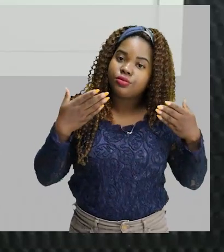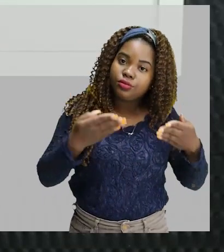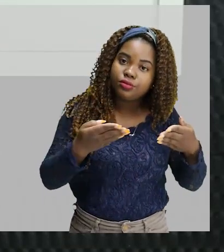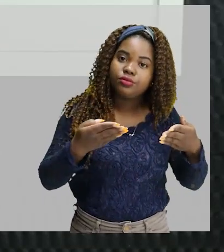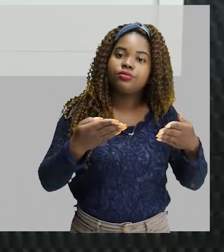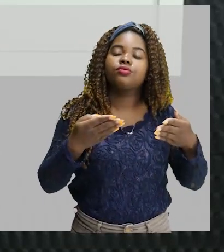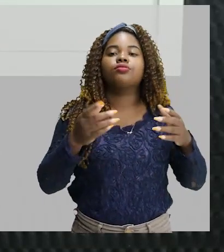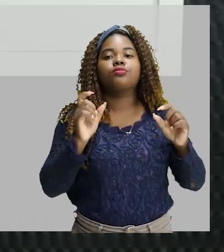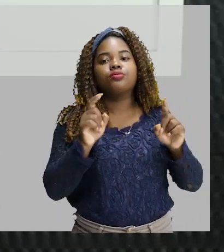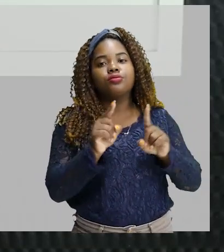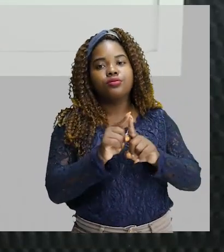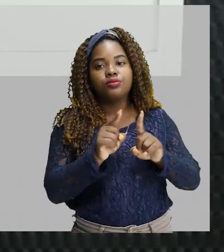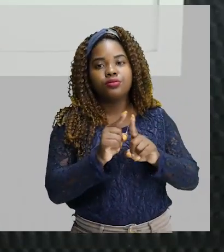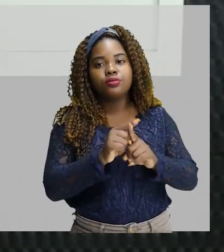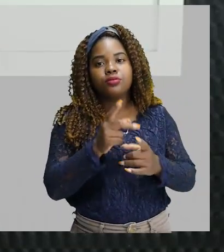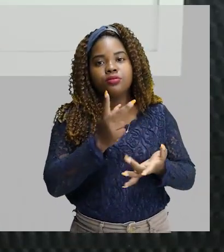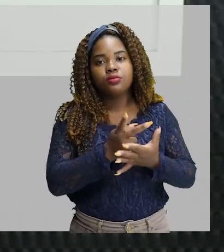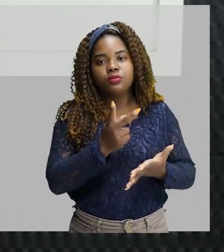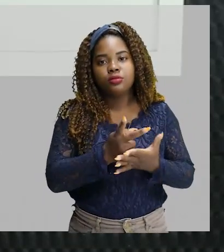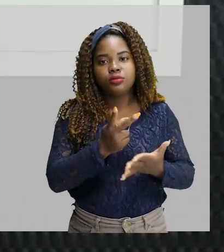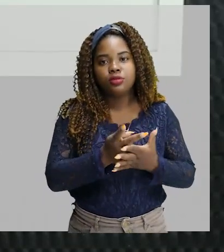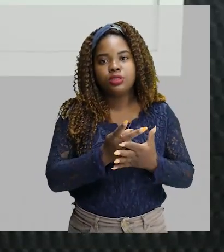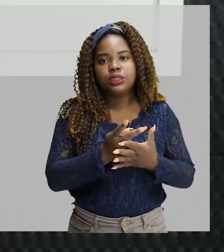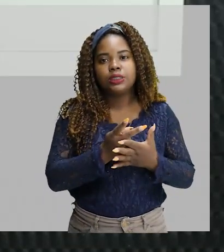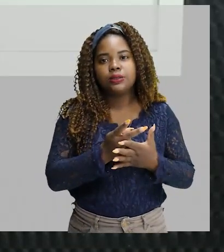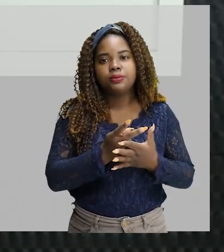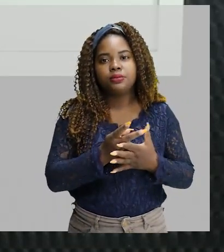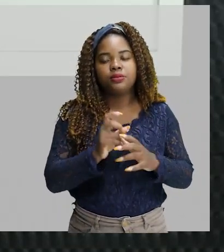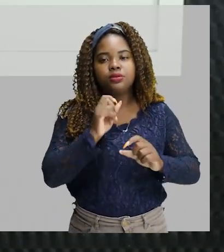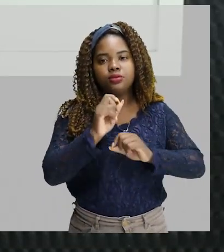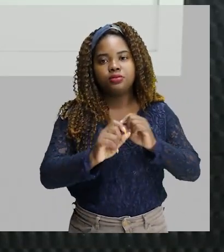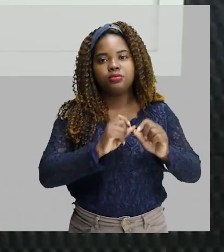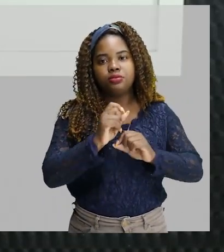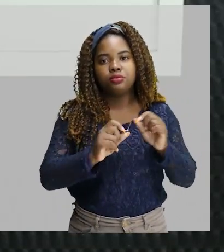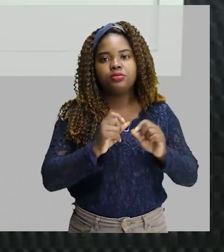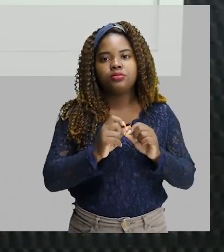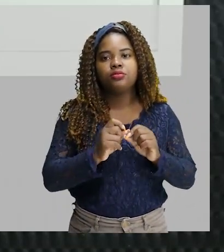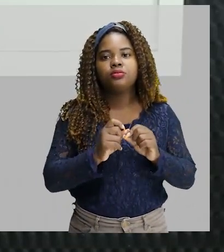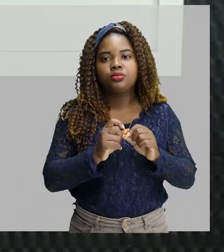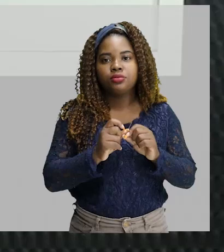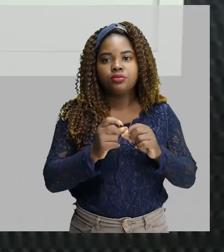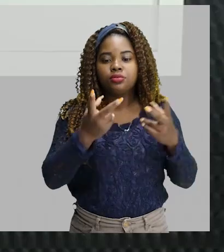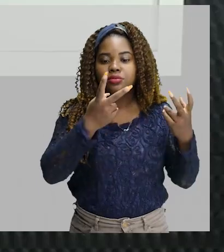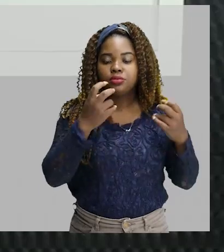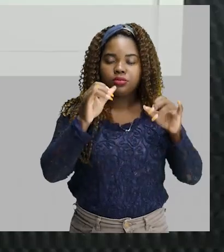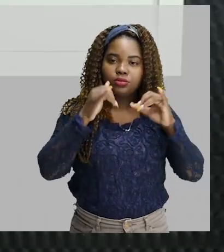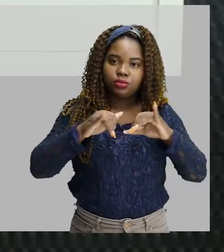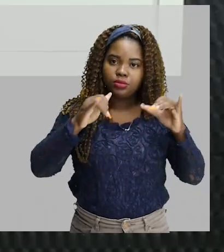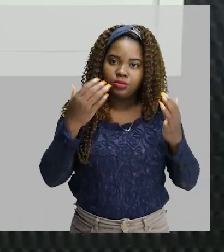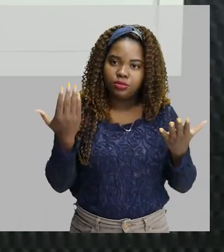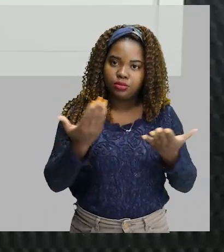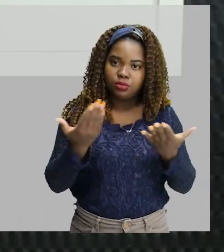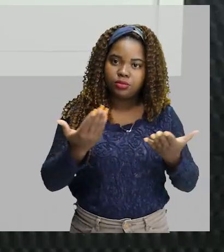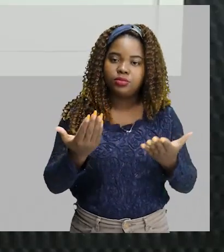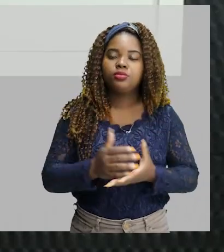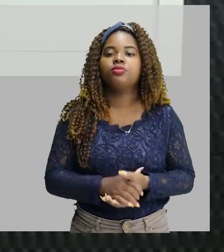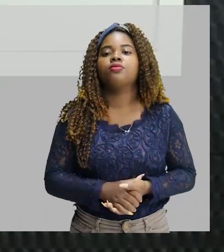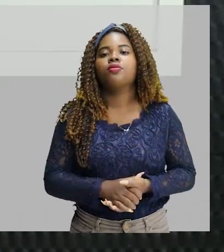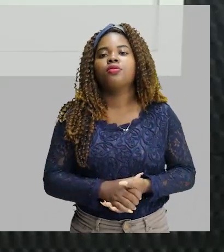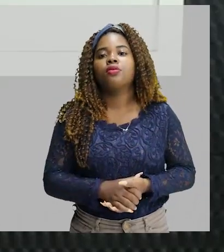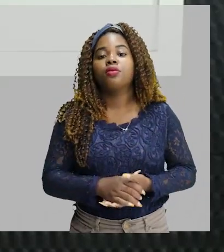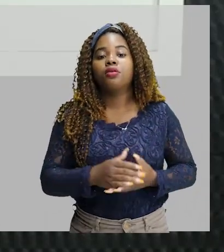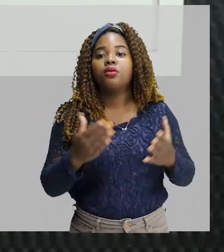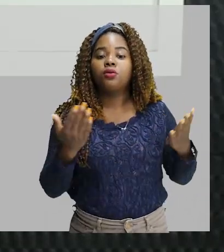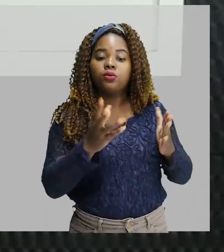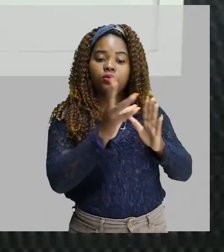certo? Para estar o tempo inteiro aí direcionado àquilo que nós vamos tratar. E hoje o nosso conteúdo é muito importante para você que vai